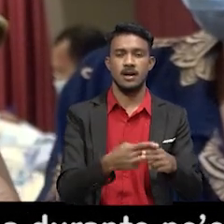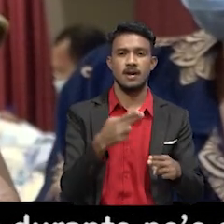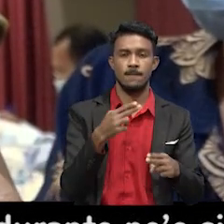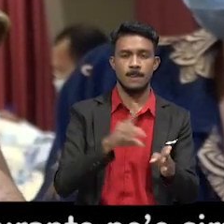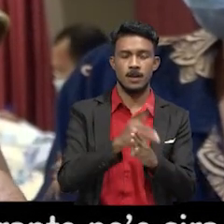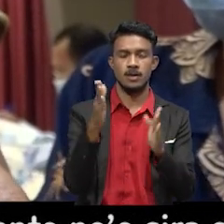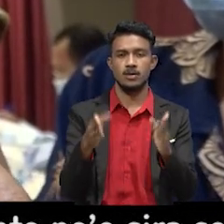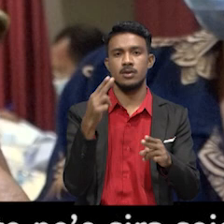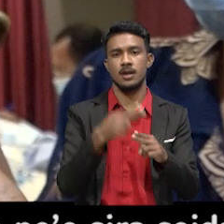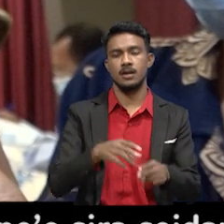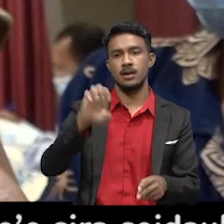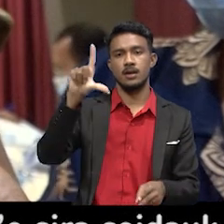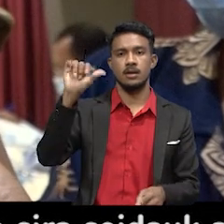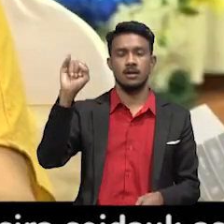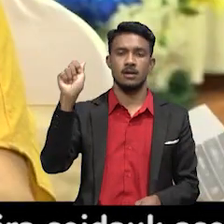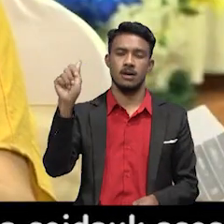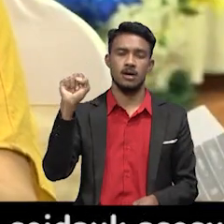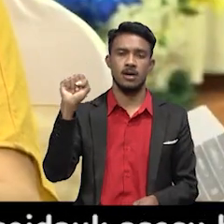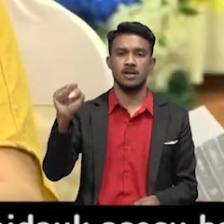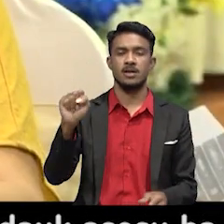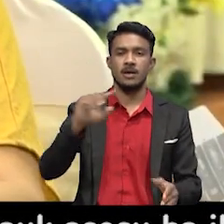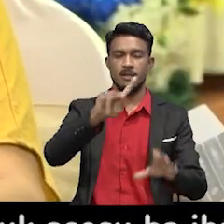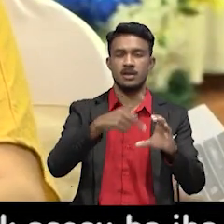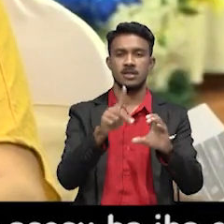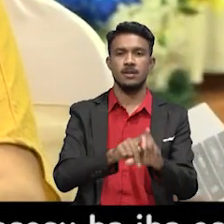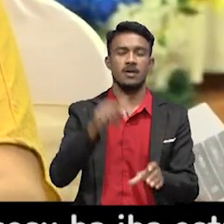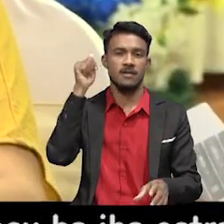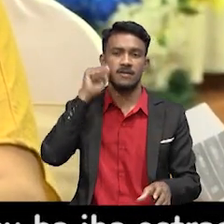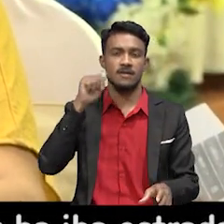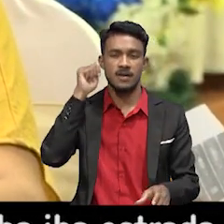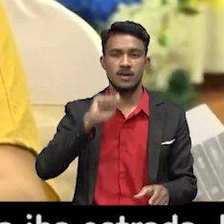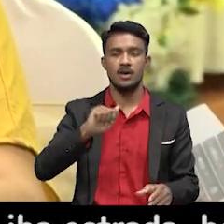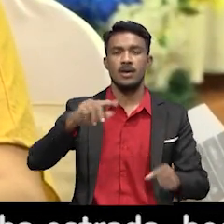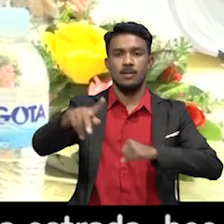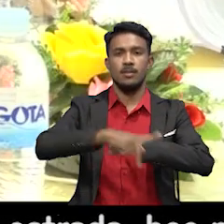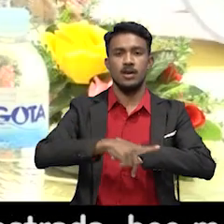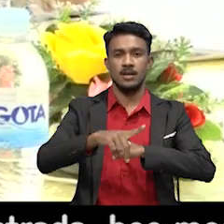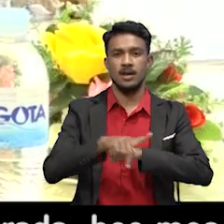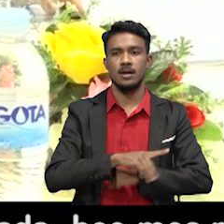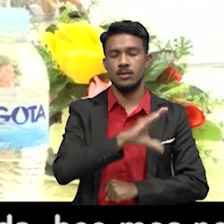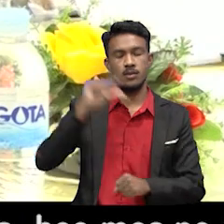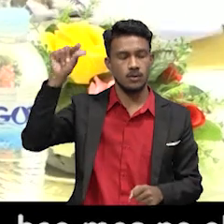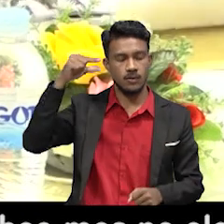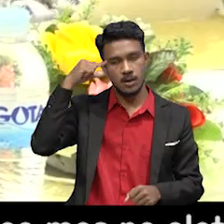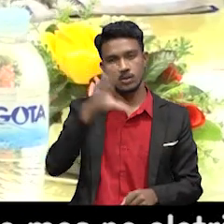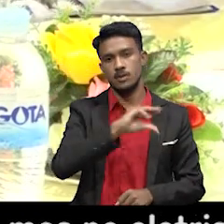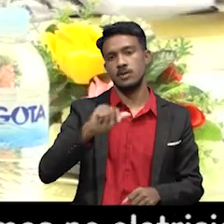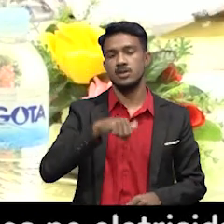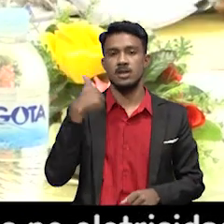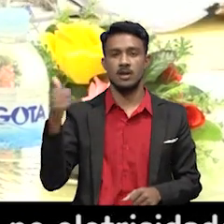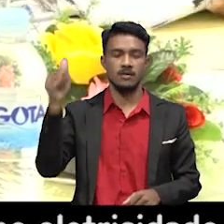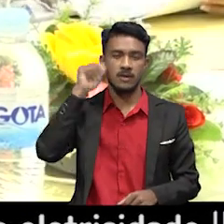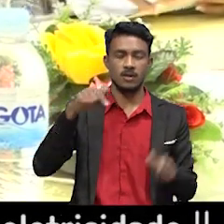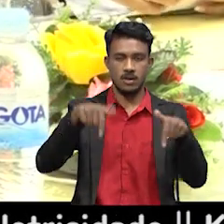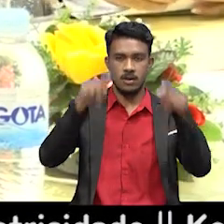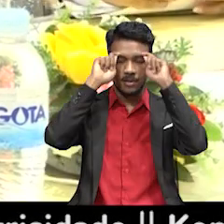explica ho persentu ne partisipasaun fetonian iha vida politika boa governasaun no selutan. Feto iha Timor-Leste